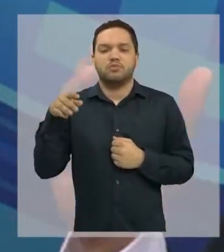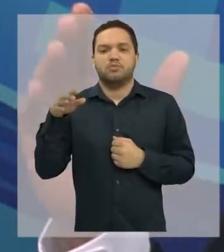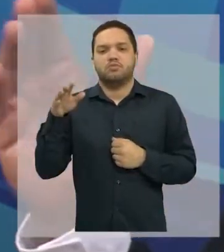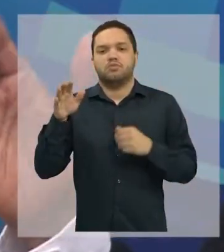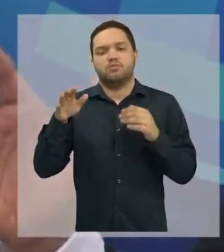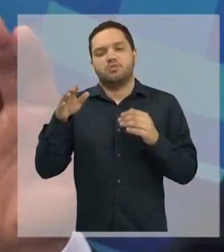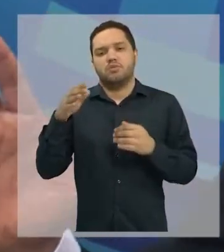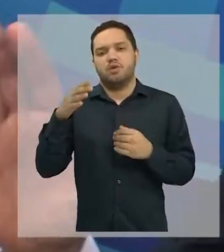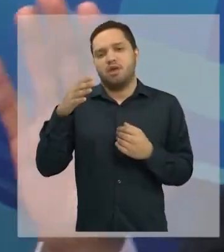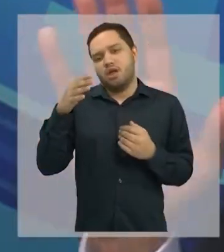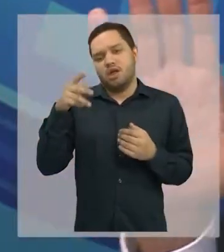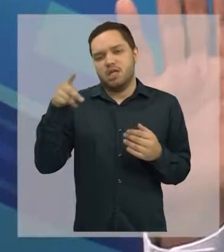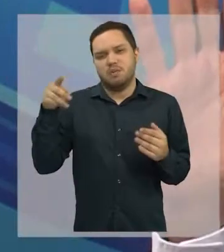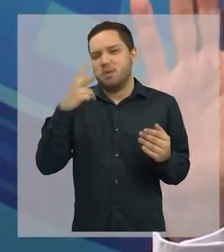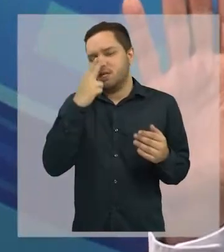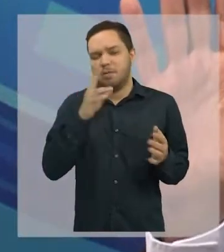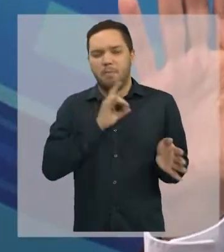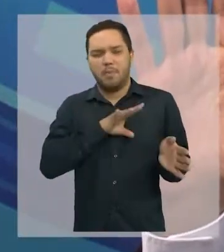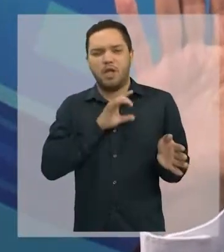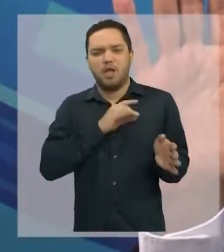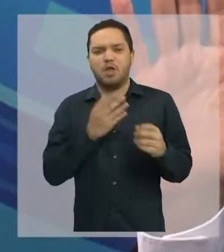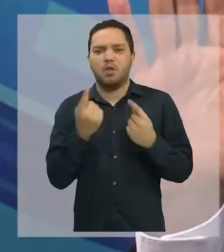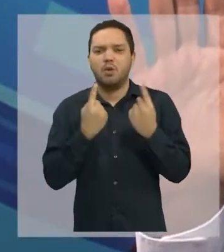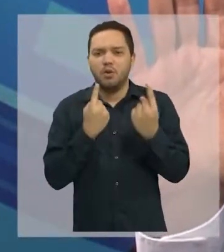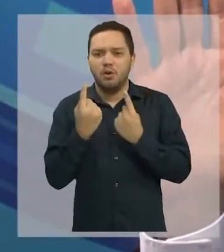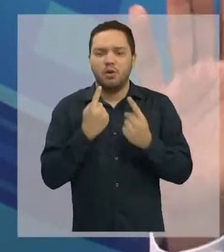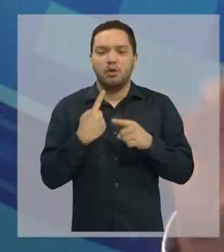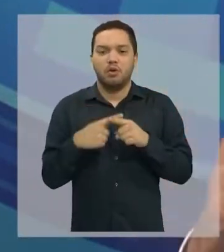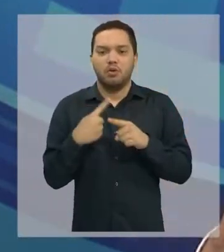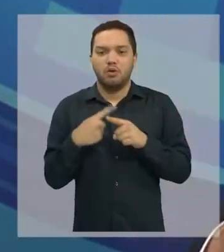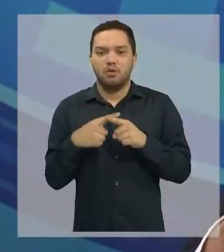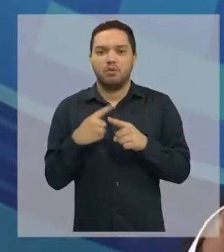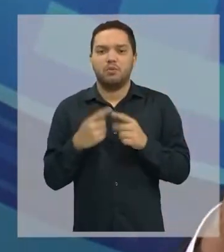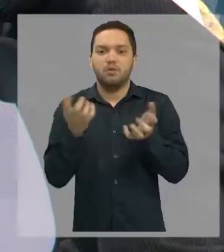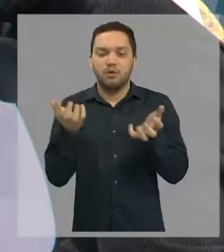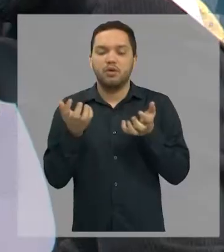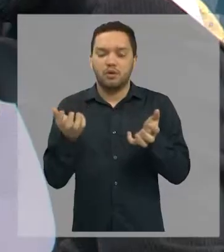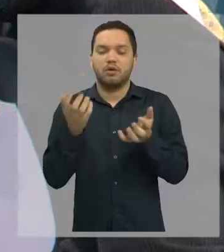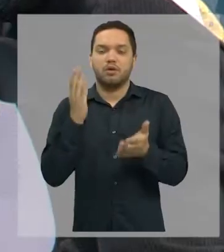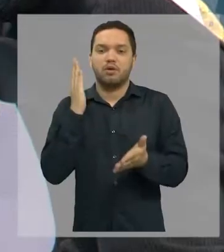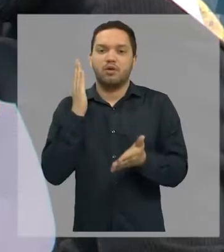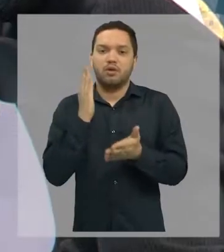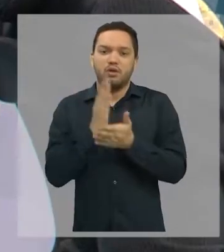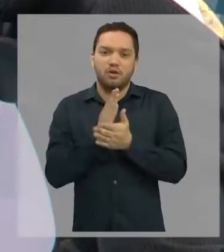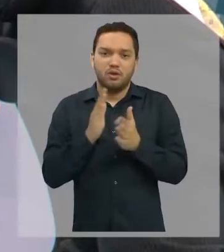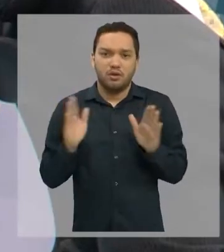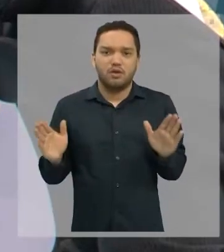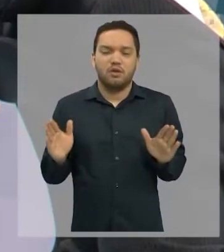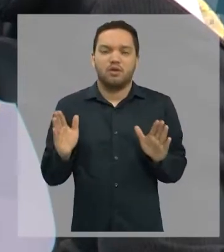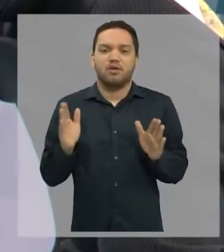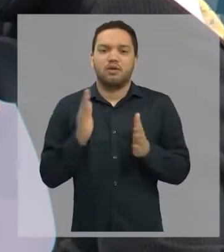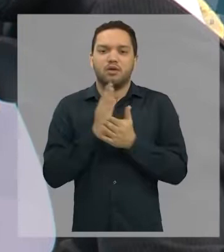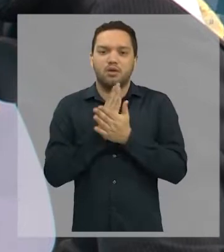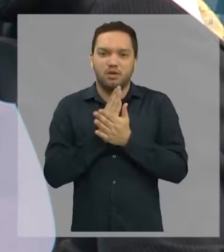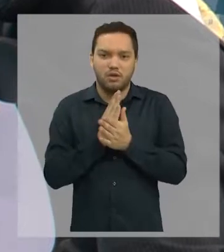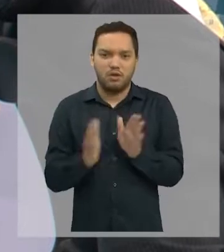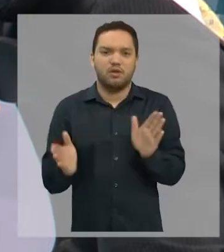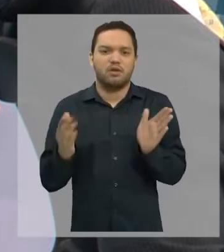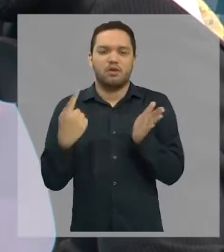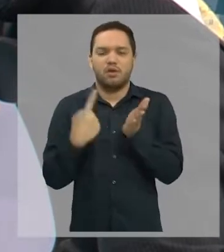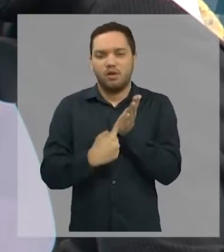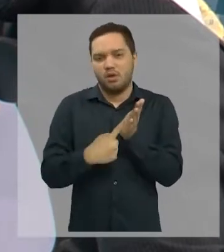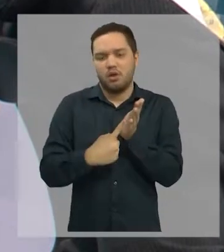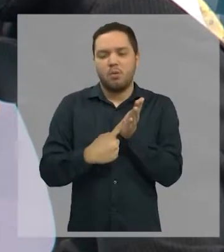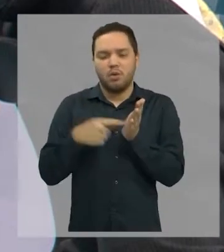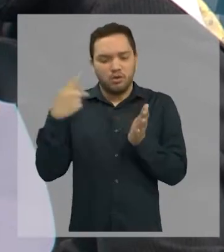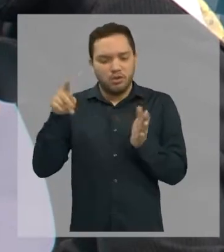tenha até medo de falar com o parlamento. Porque ele entrou para romper com o presidencialismo de cooptação. O